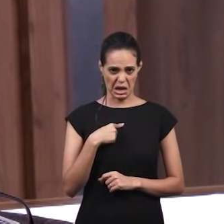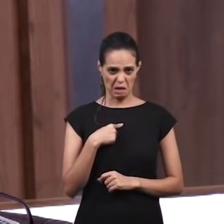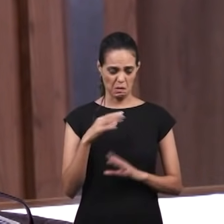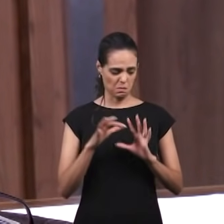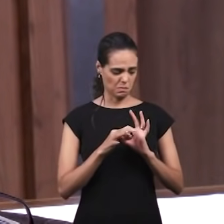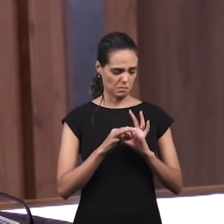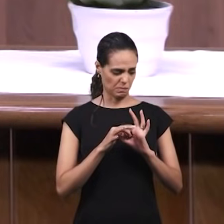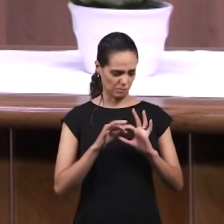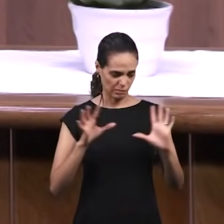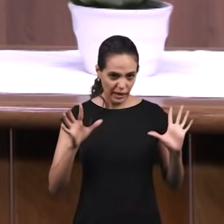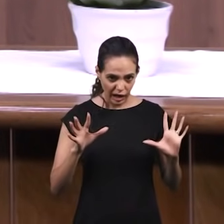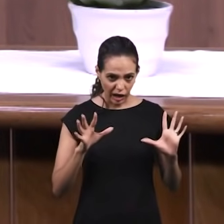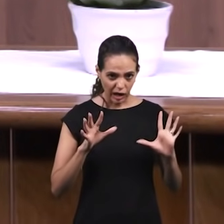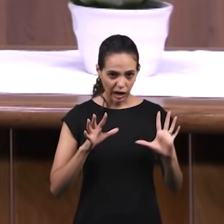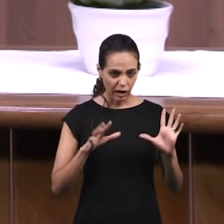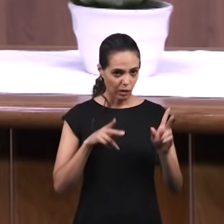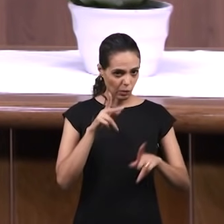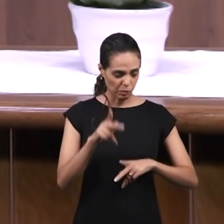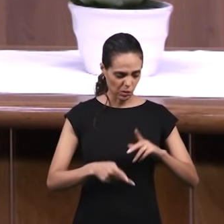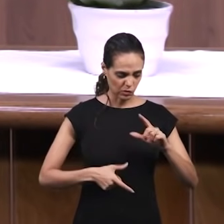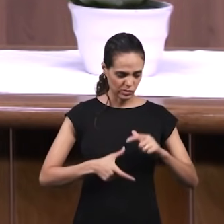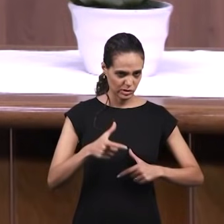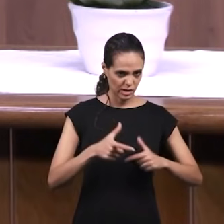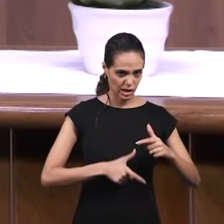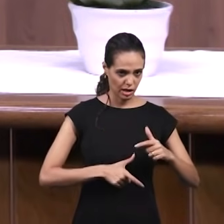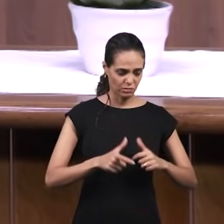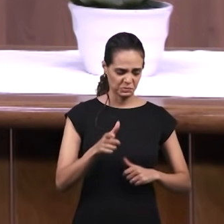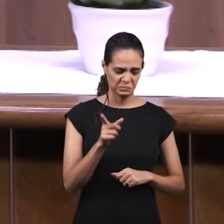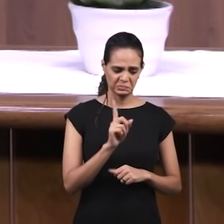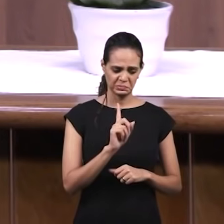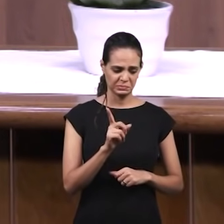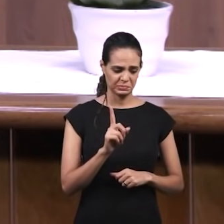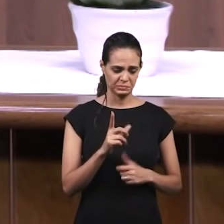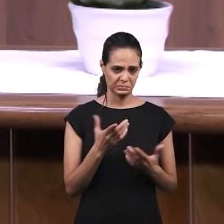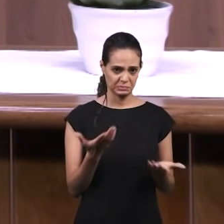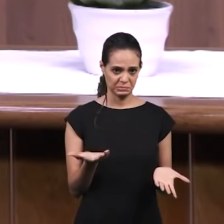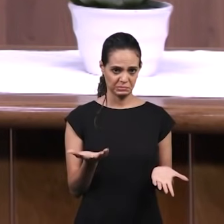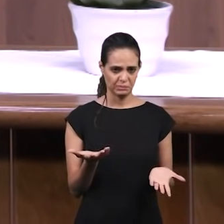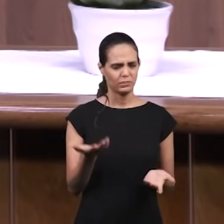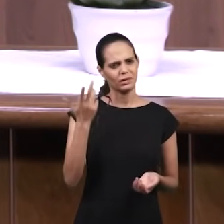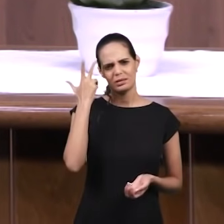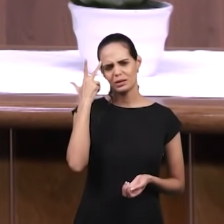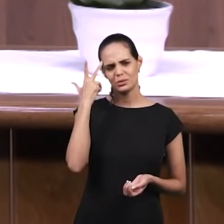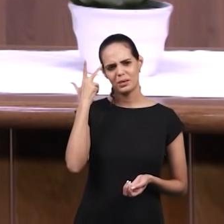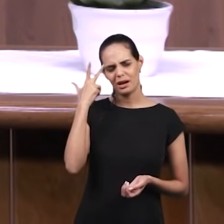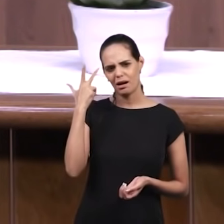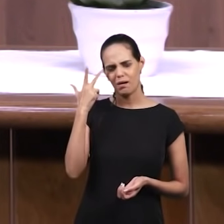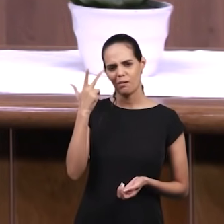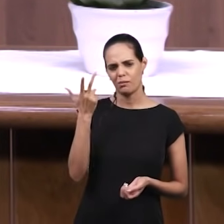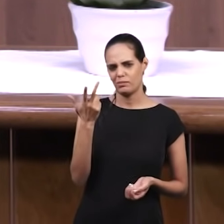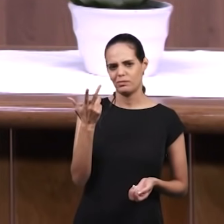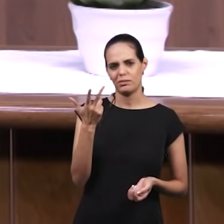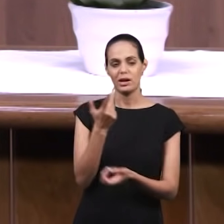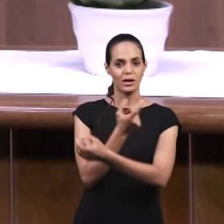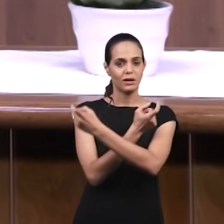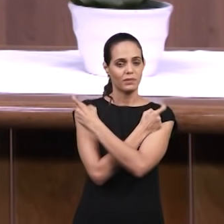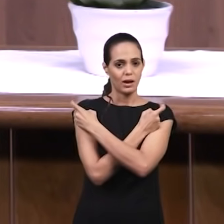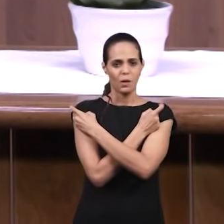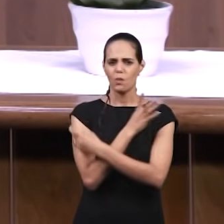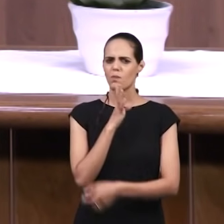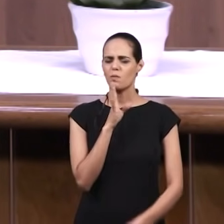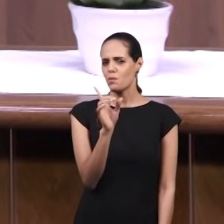ir Israel. Ora, era natural que ele dissesse isso. Ele não conhecia realmente esse